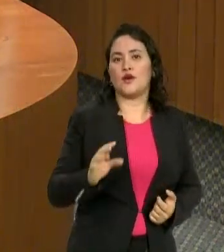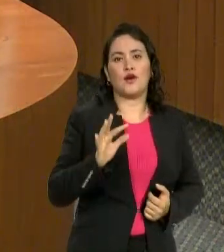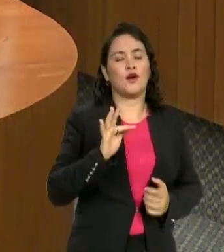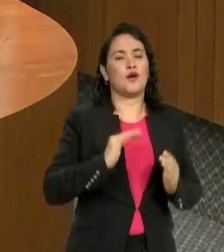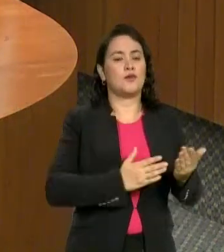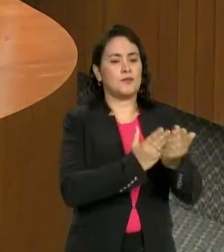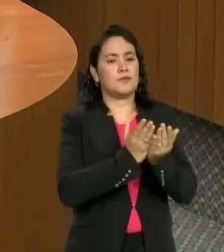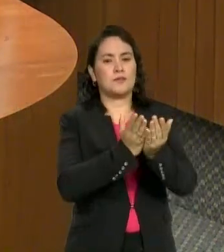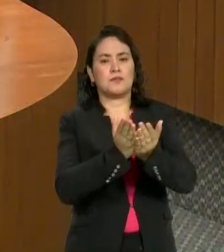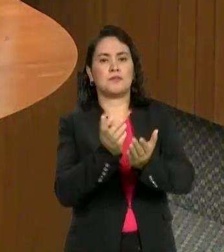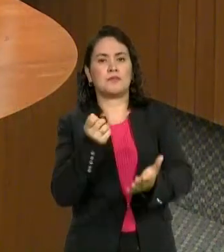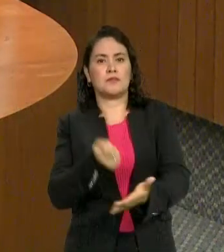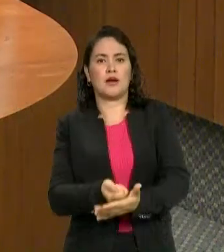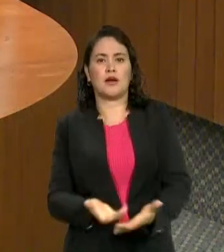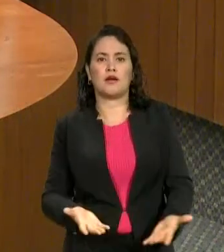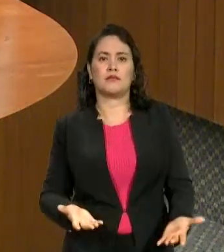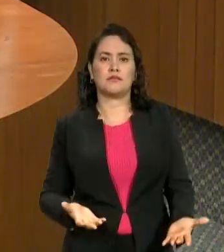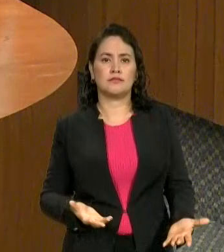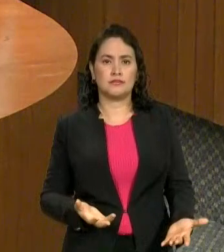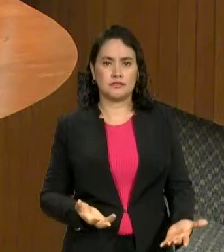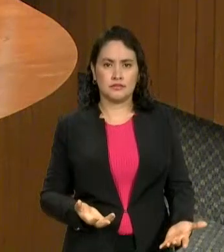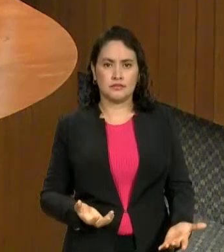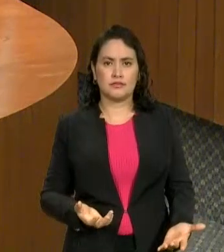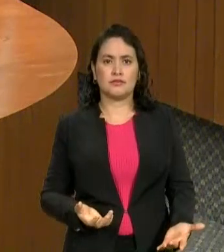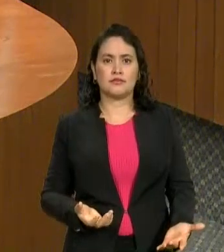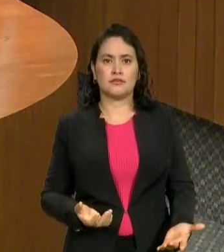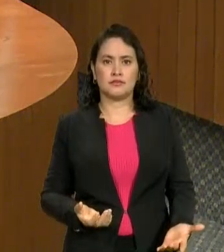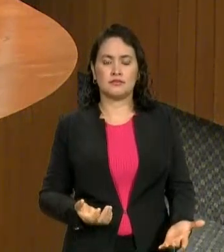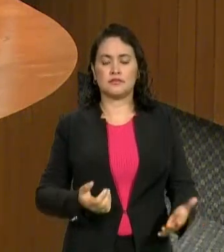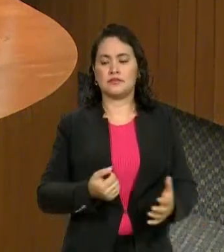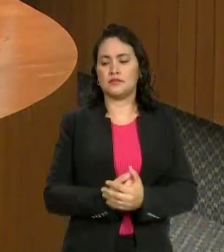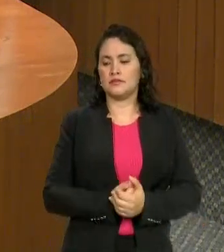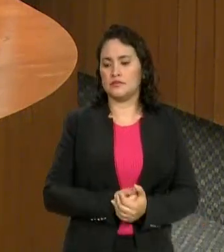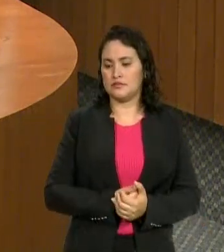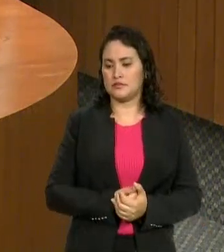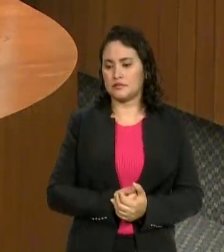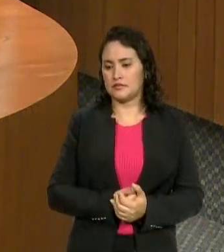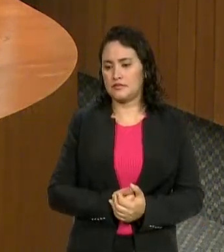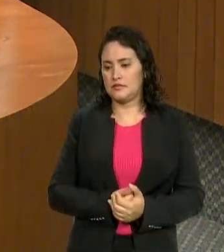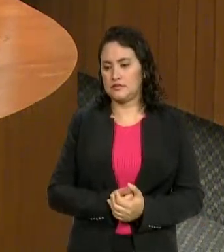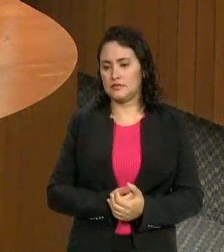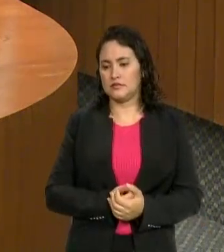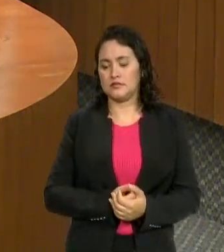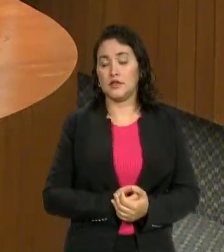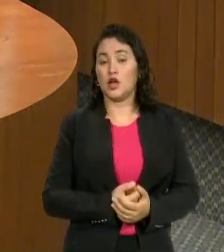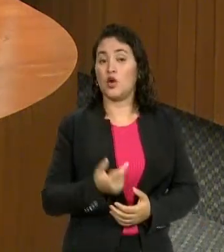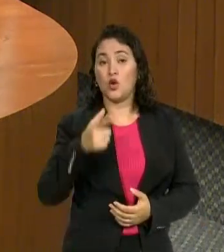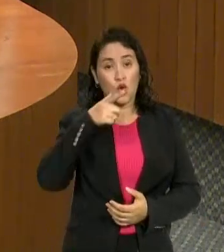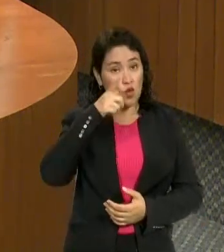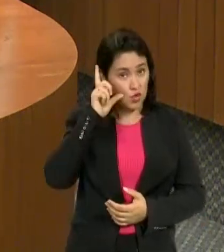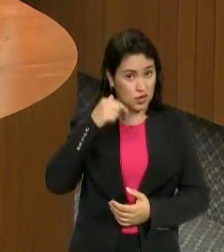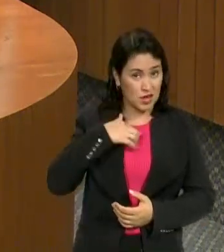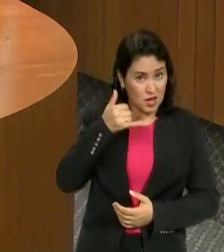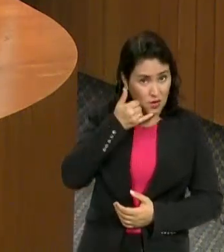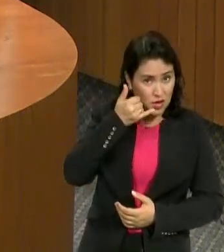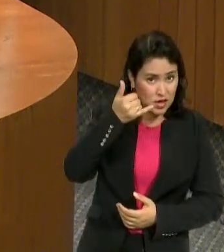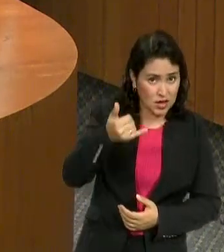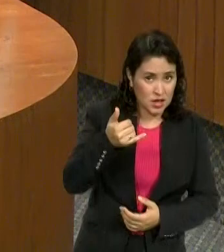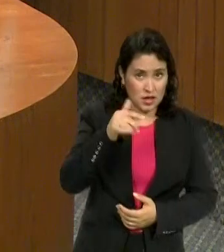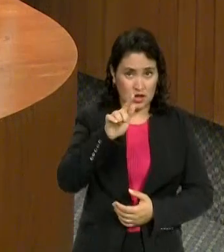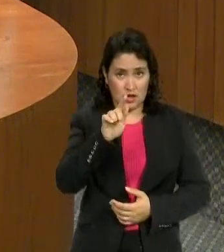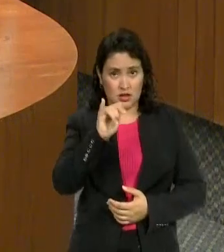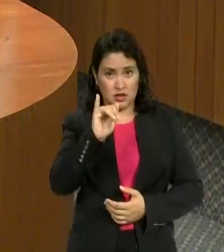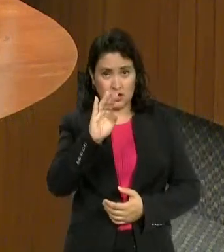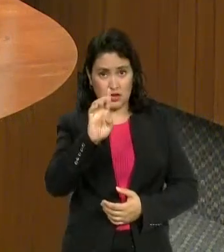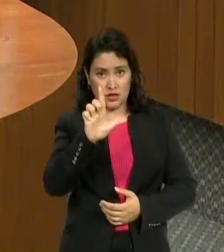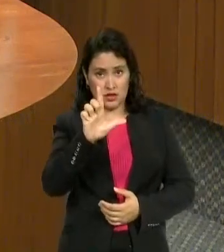MOB, só no momento de ter ficado silente enquanto isso aqui, mas ó, liguei ontem para Gilberto, tive uma conversa